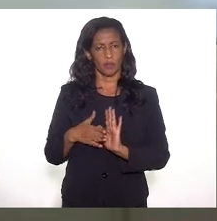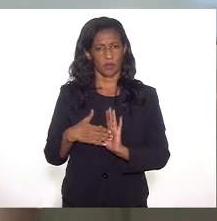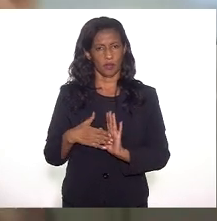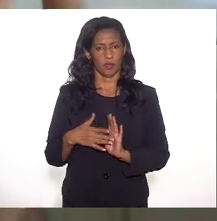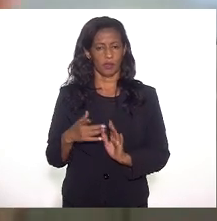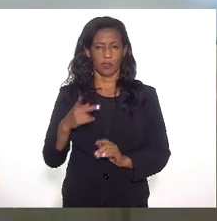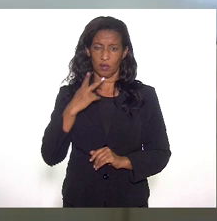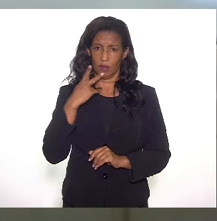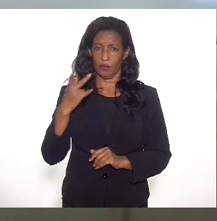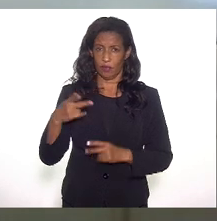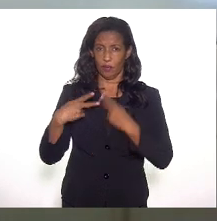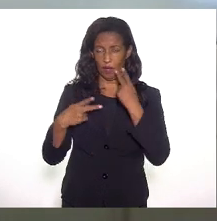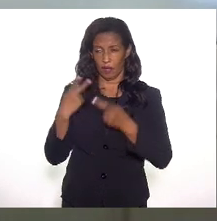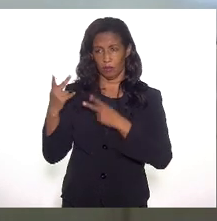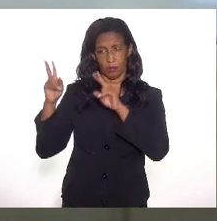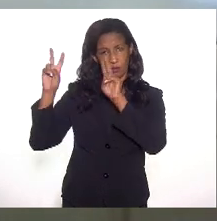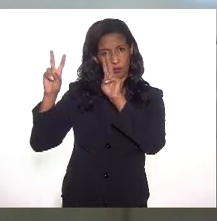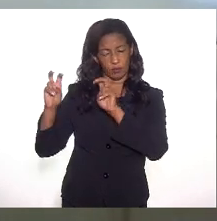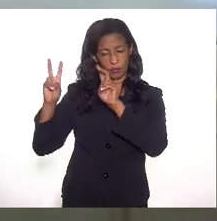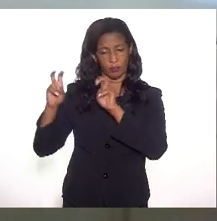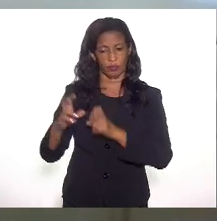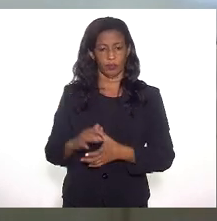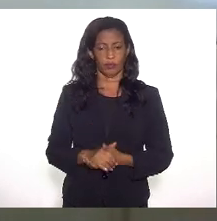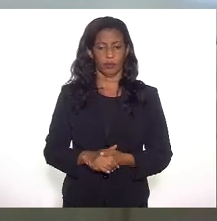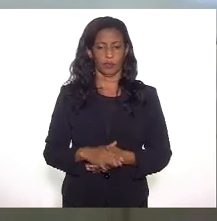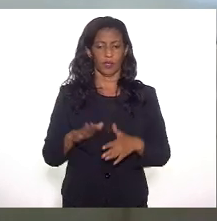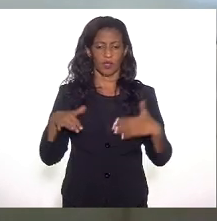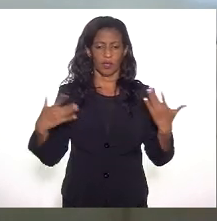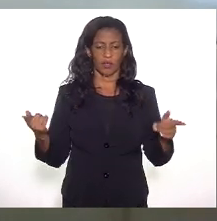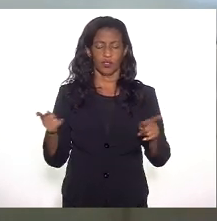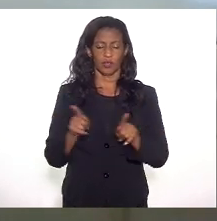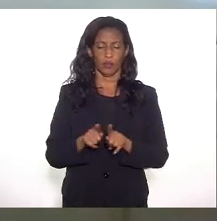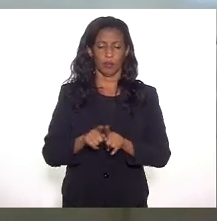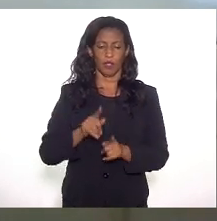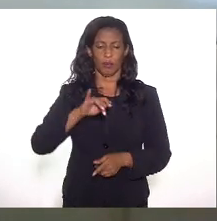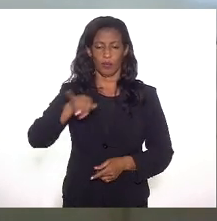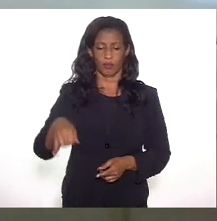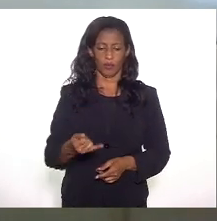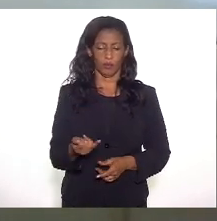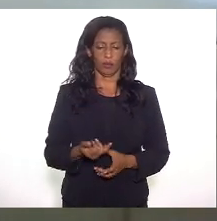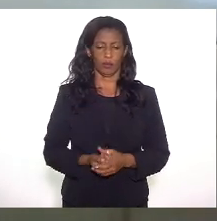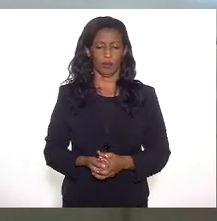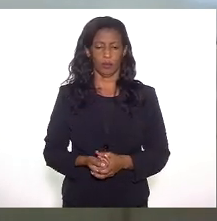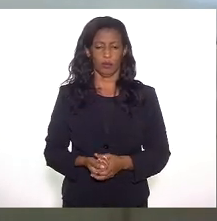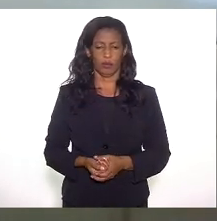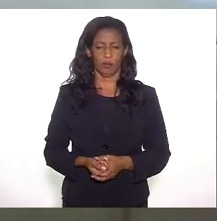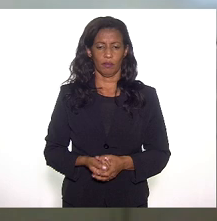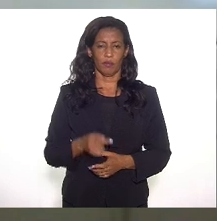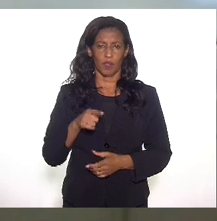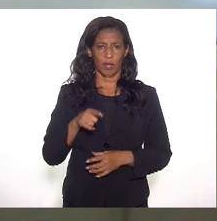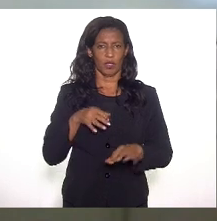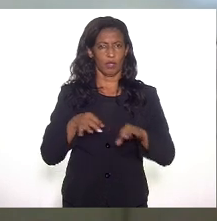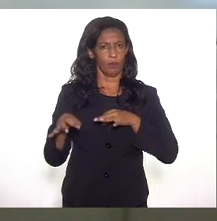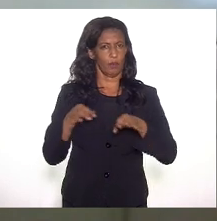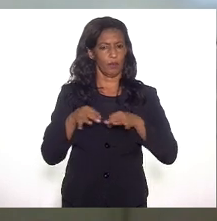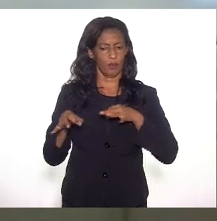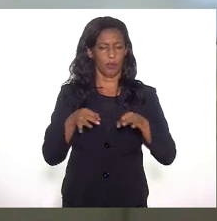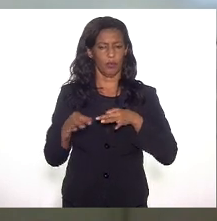a senhora está falando sobre o tema. E a gente também aproveitou exatamente esse